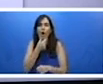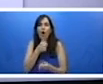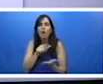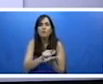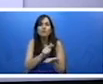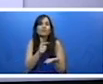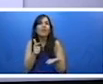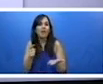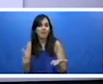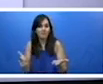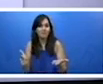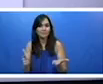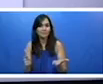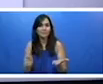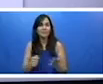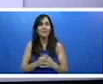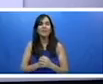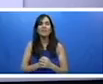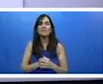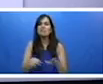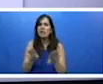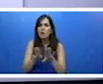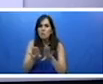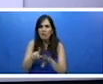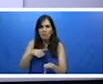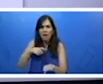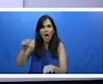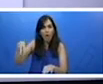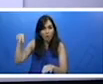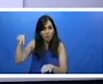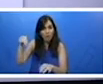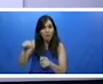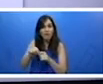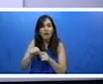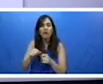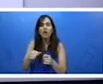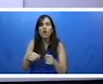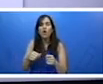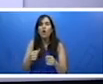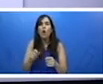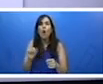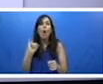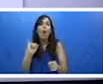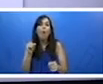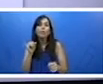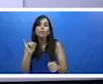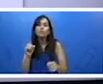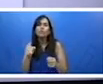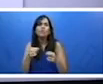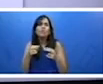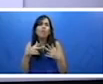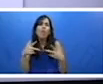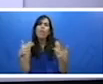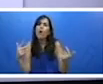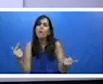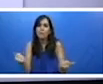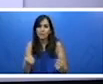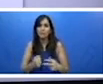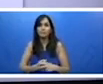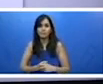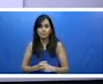Zweig, as novelas contam também com textos adicionais, em que ele comenta as circunstâncias em que